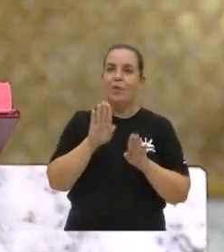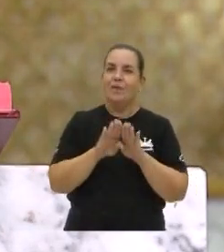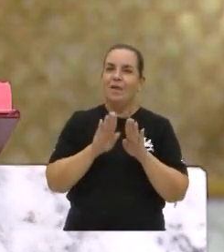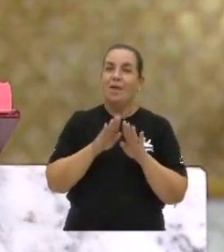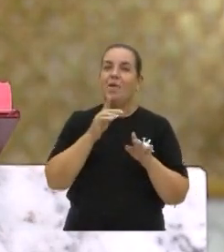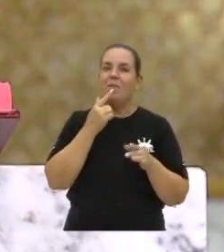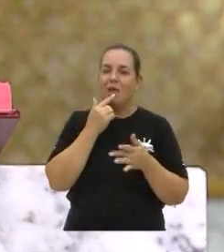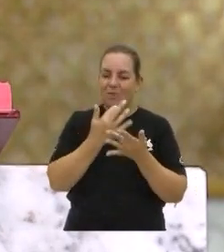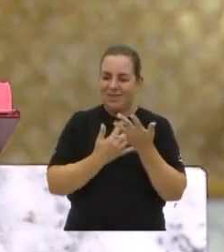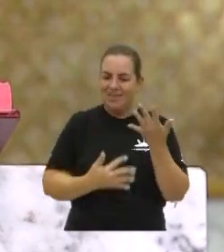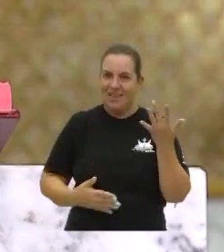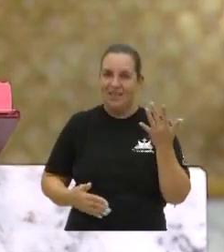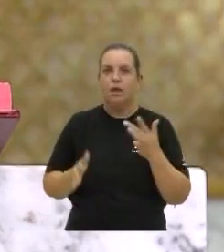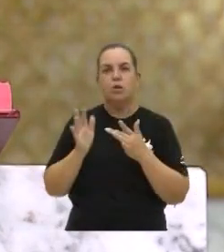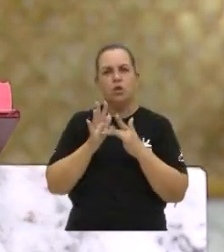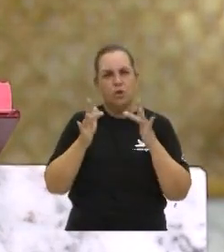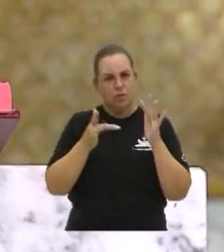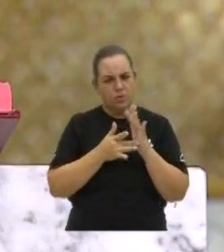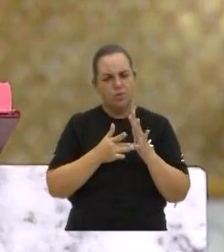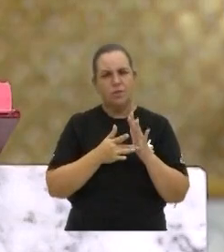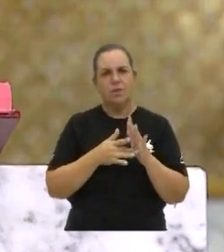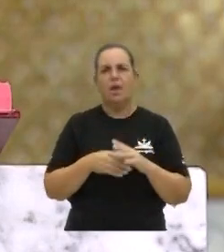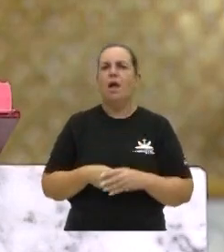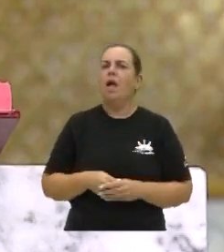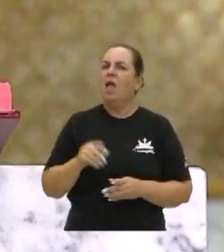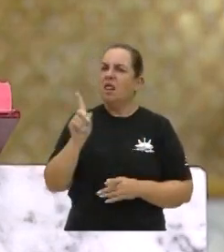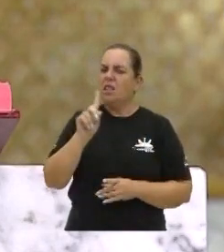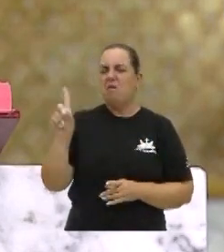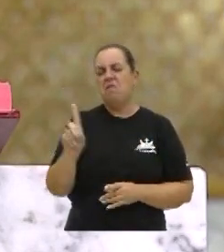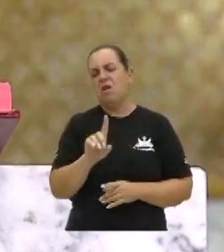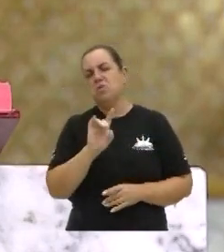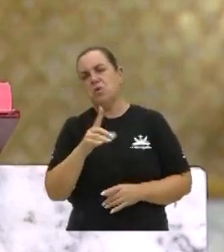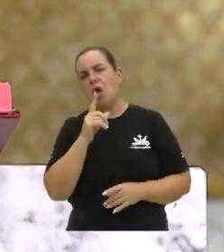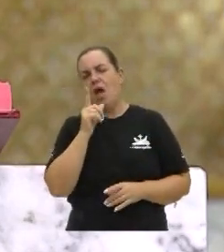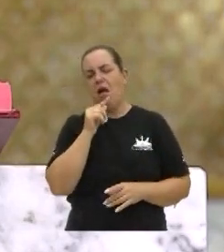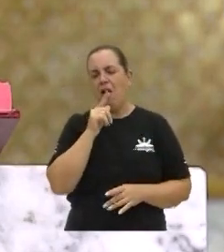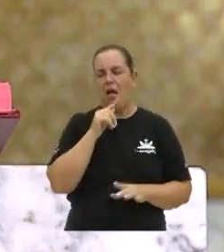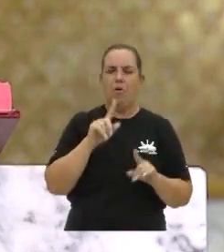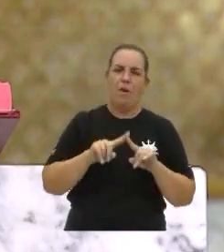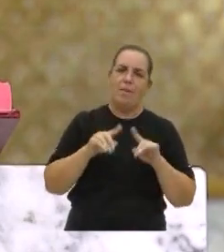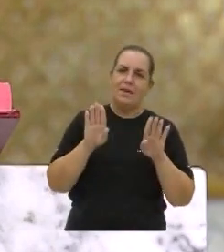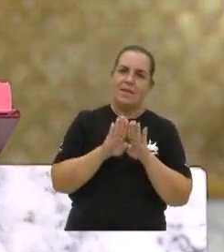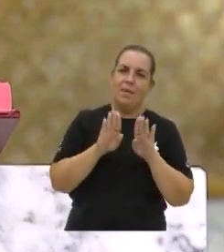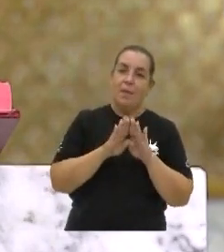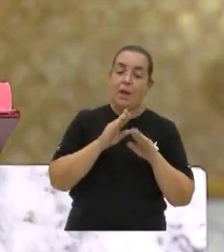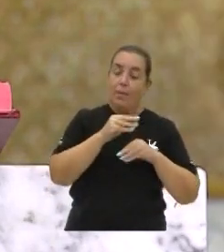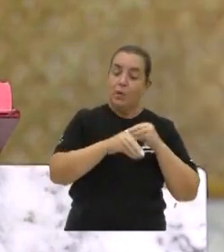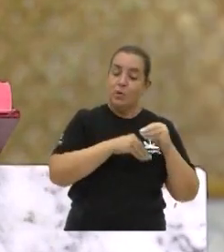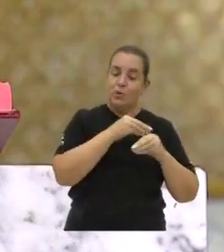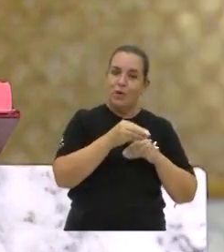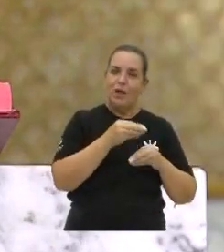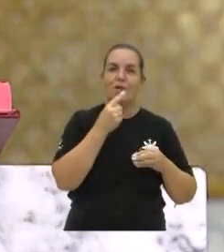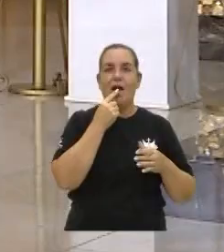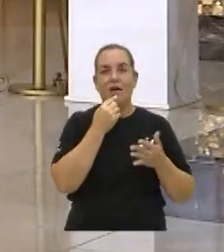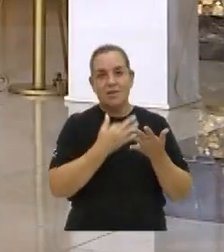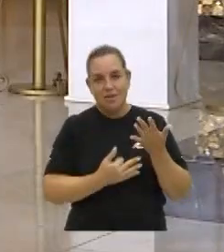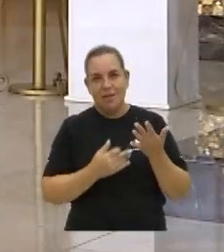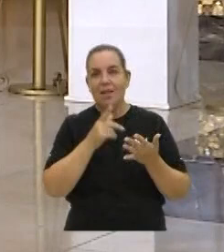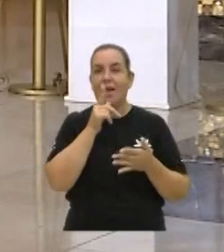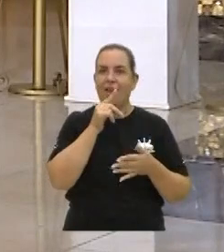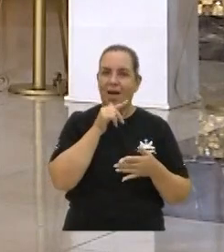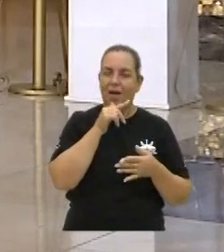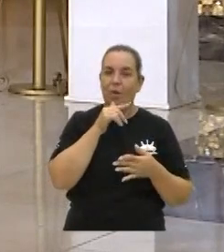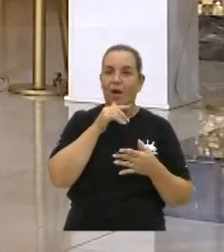sangue, Jesus Cristo. Não veio somente com a água, mas com a água e o sangue. E